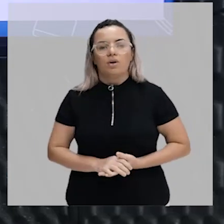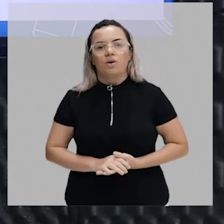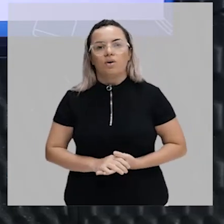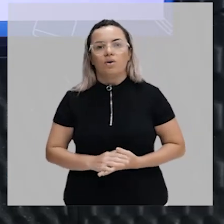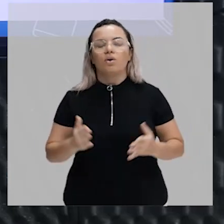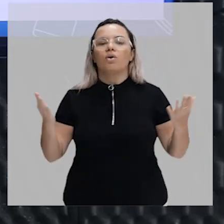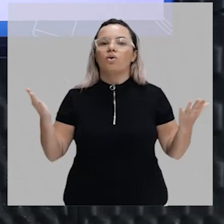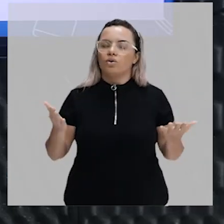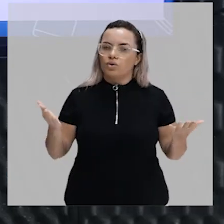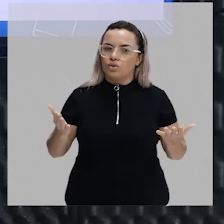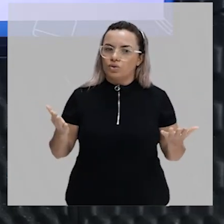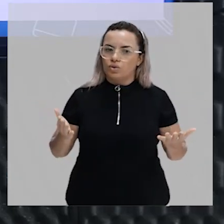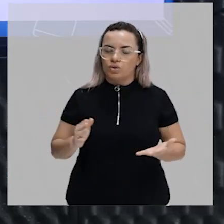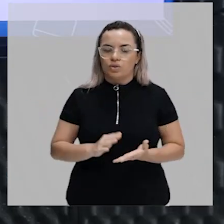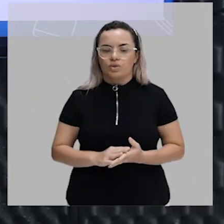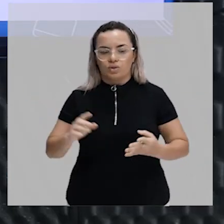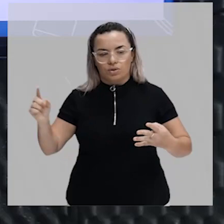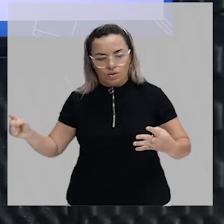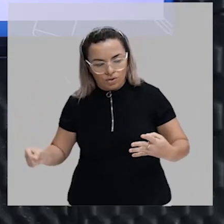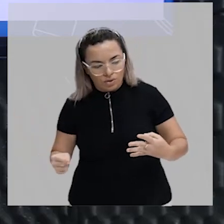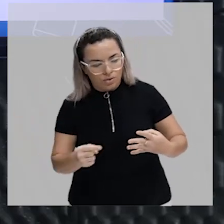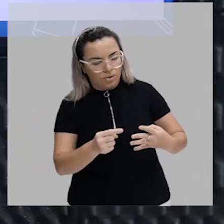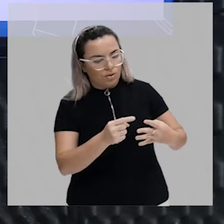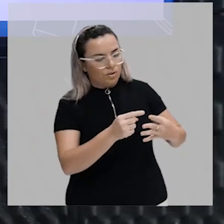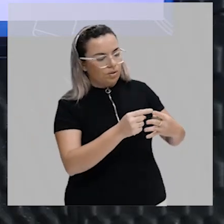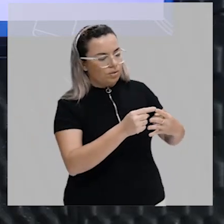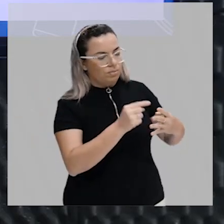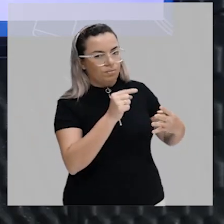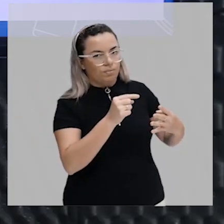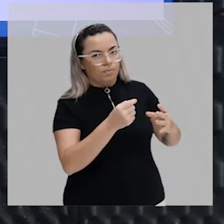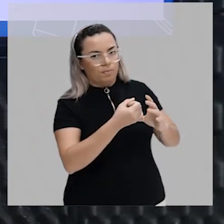de simbolismo. Com certeza é algo